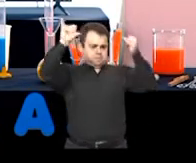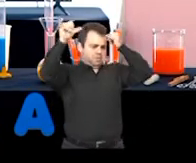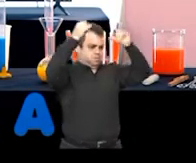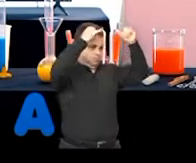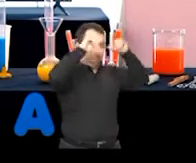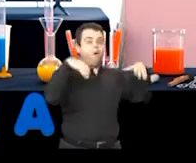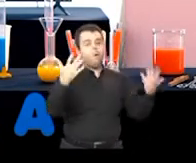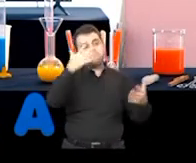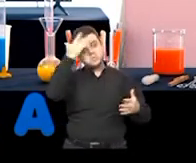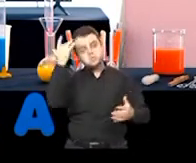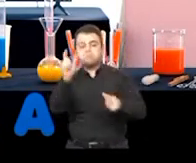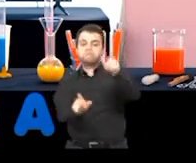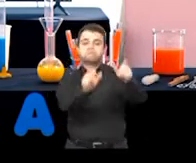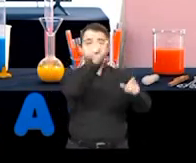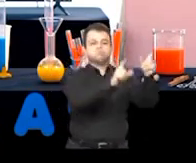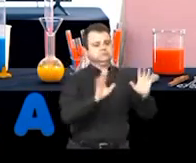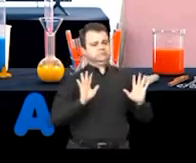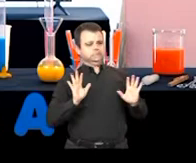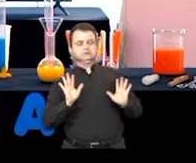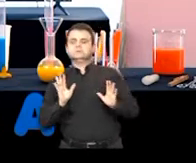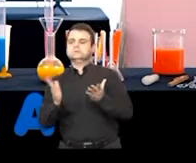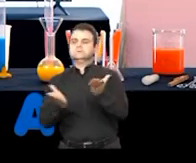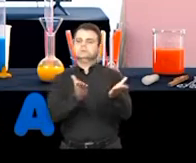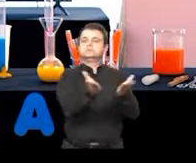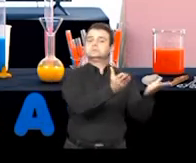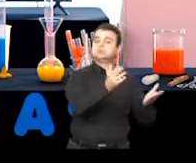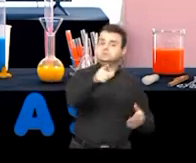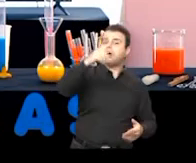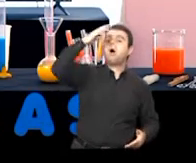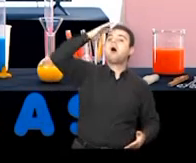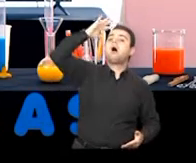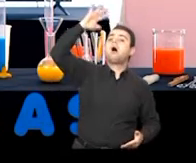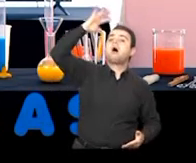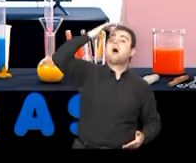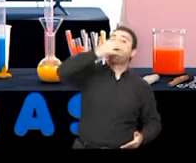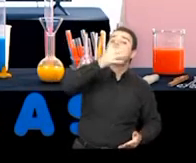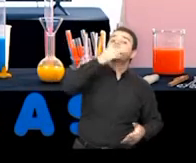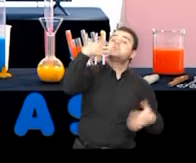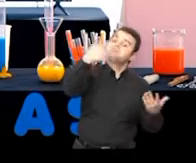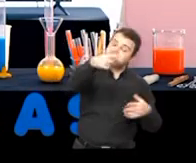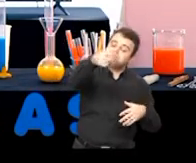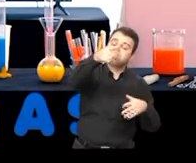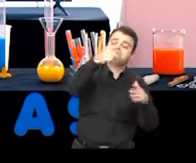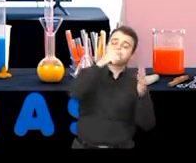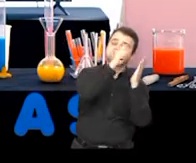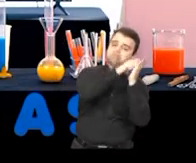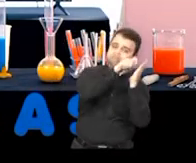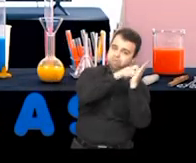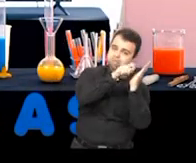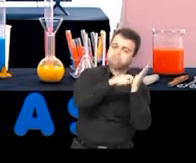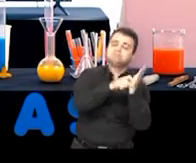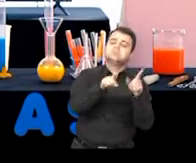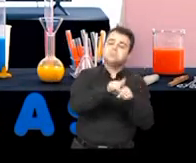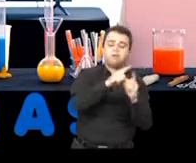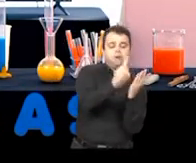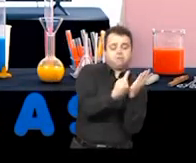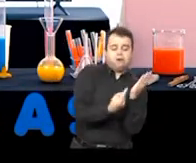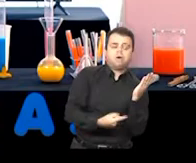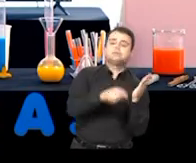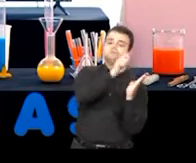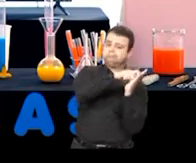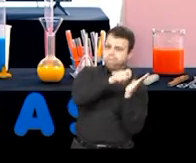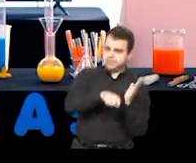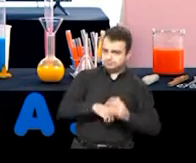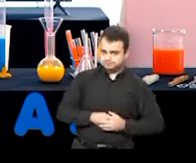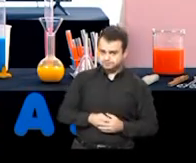para cuidar do próximo? O que você acha? Faça as suas anotações em seu material de estudos e também no seu caderno.